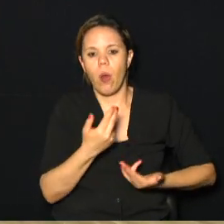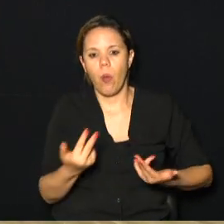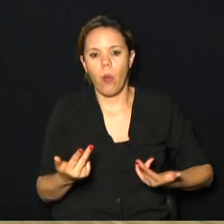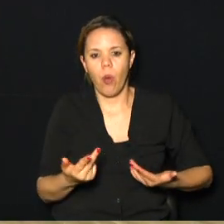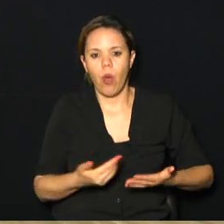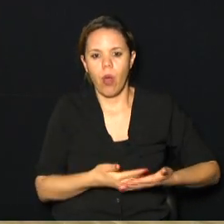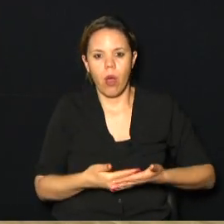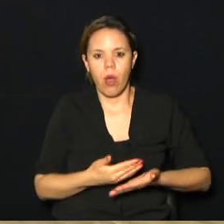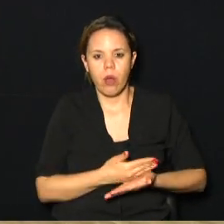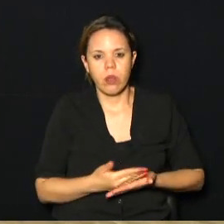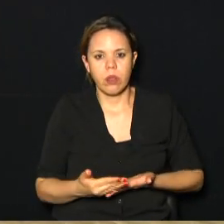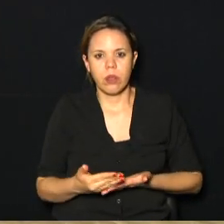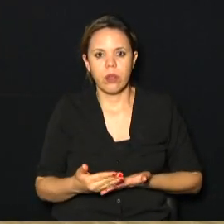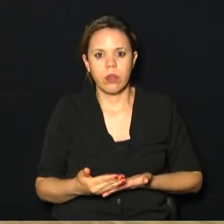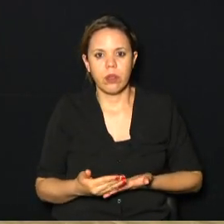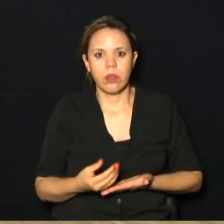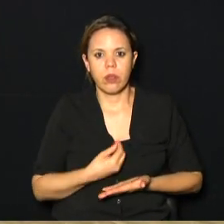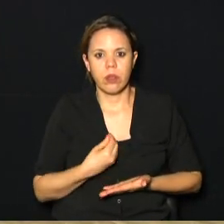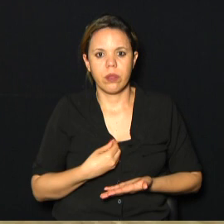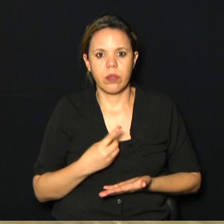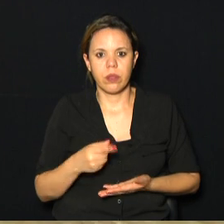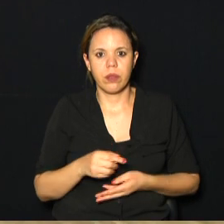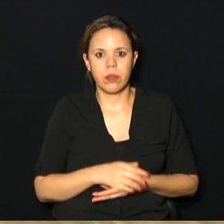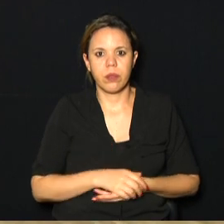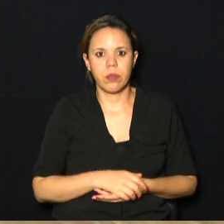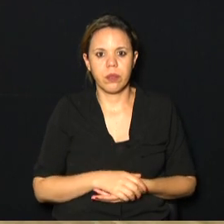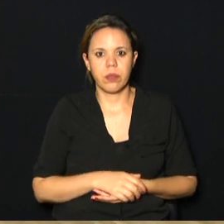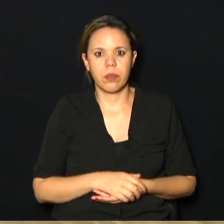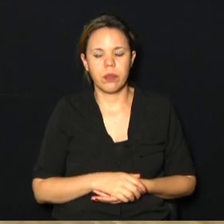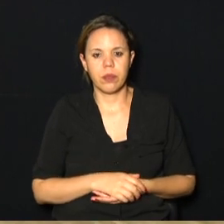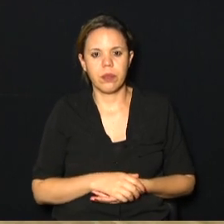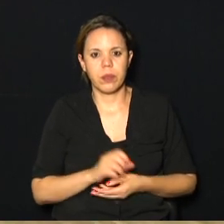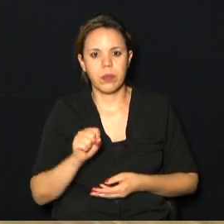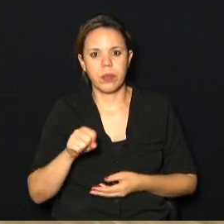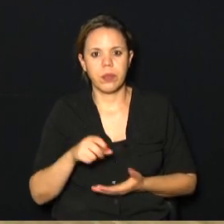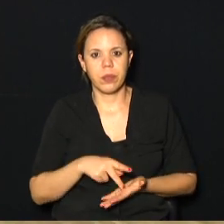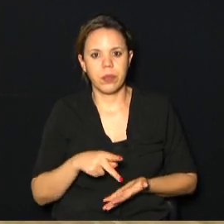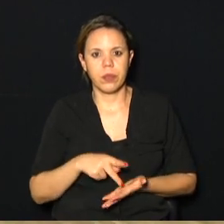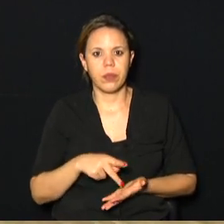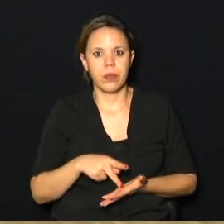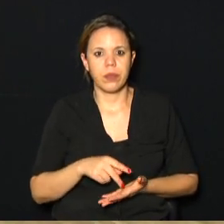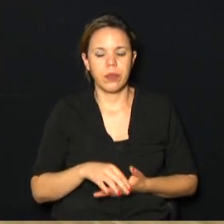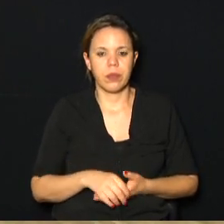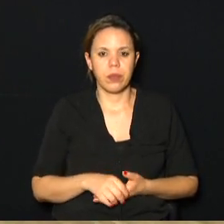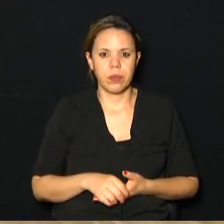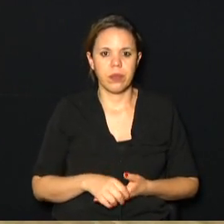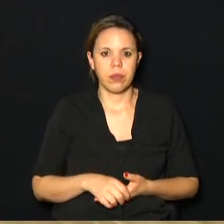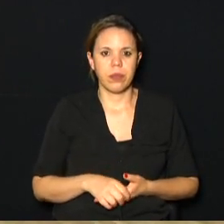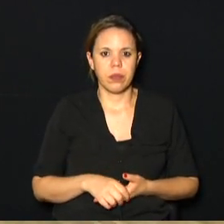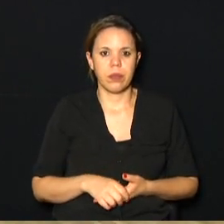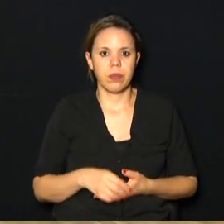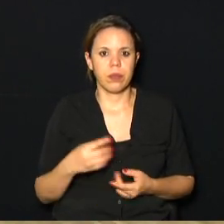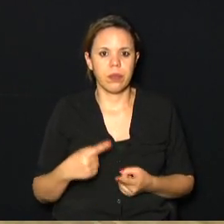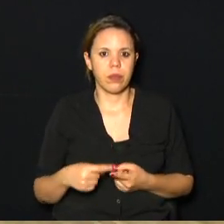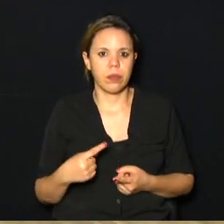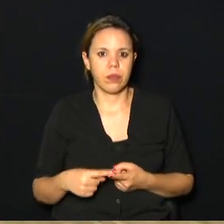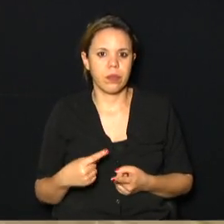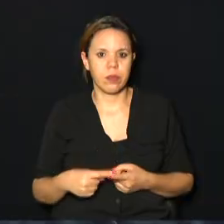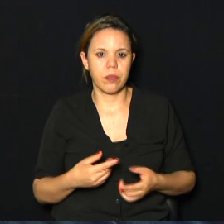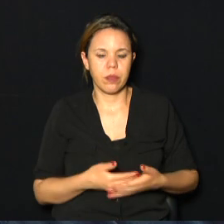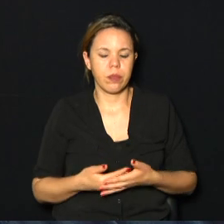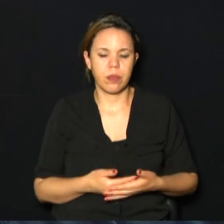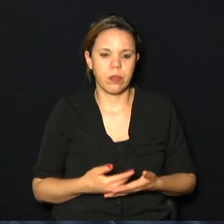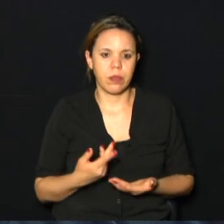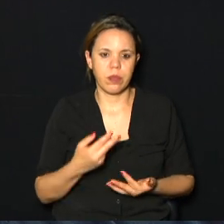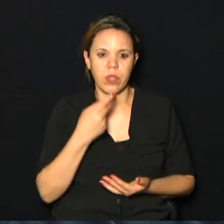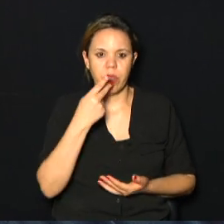passos pela vida, quem está começando a caminhar, não é? Sim, sim, isso não tenha dúvidas, porque o bebê, como